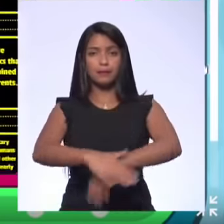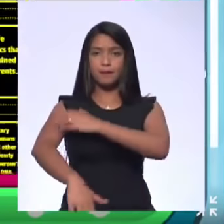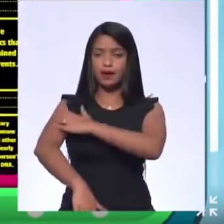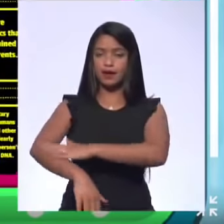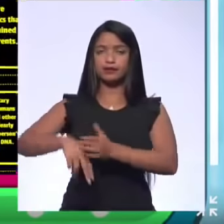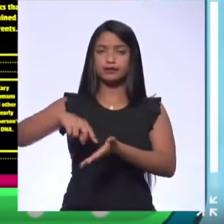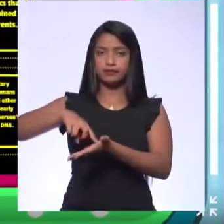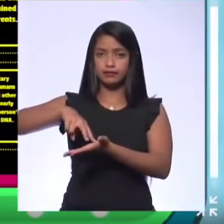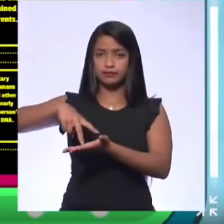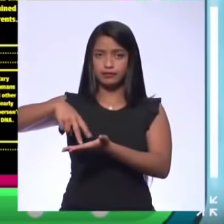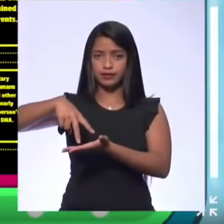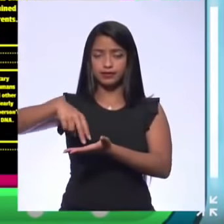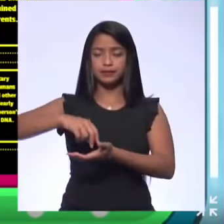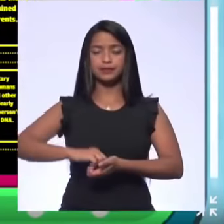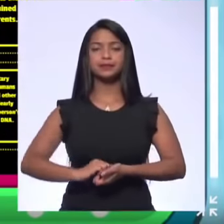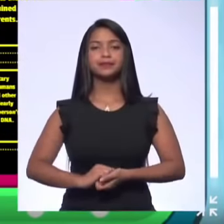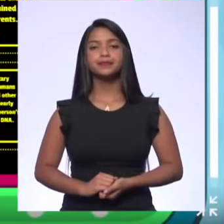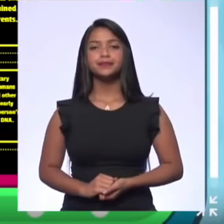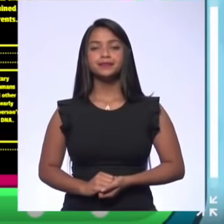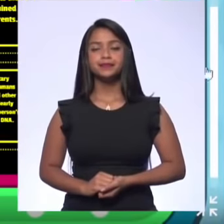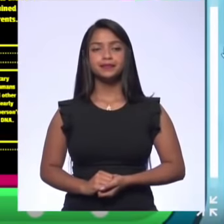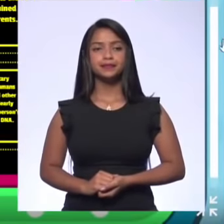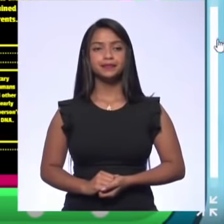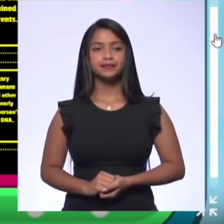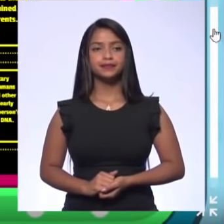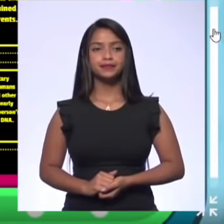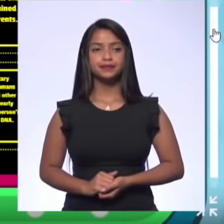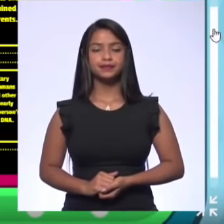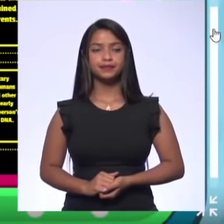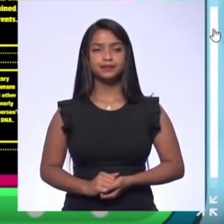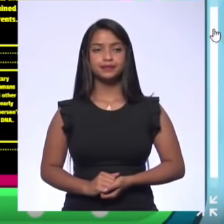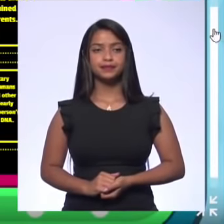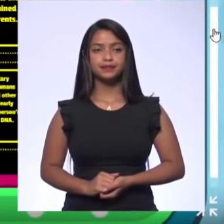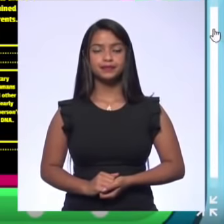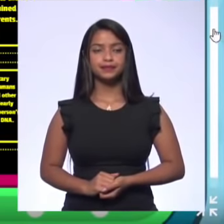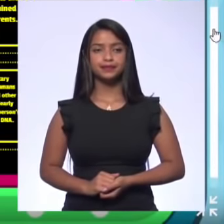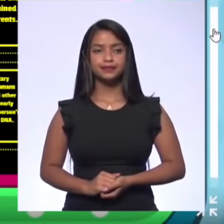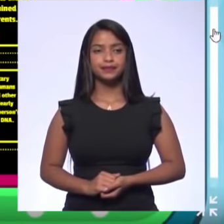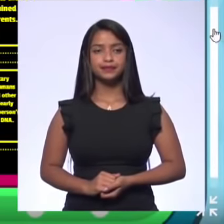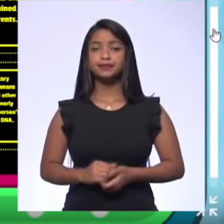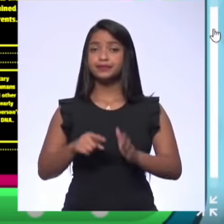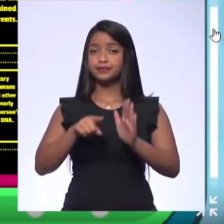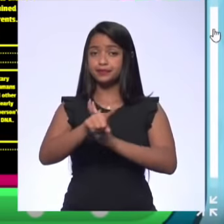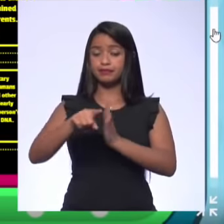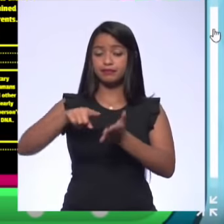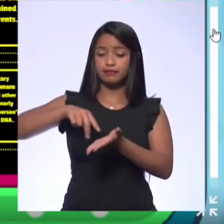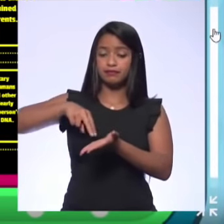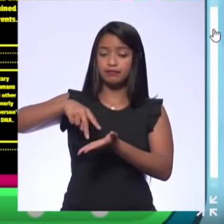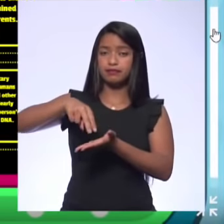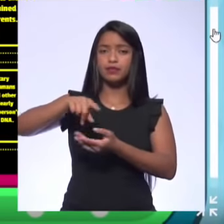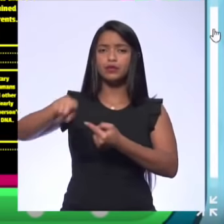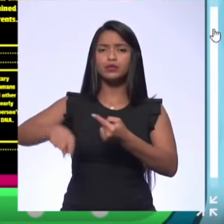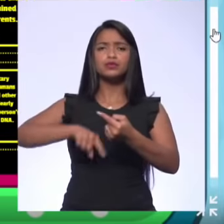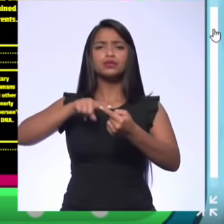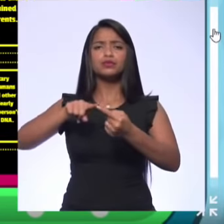Quarta questão. What is one of the functions of the leg? Qual é uma das funções da perna? Run.